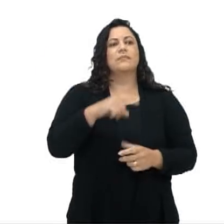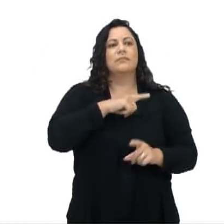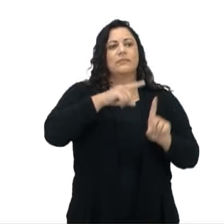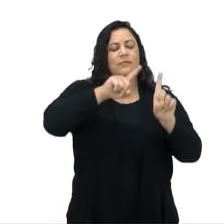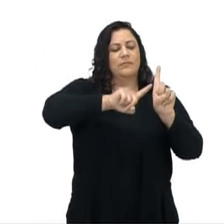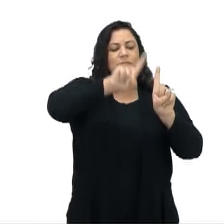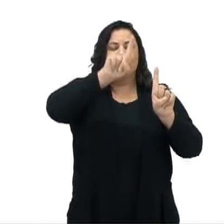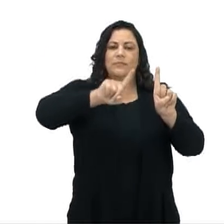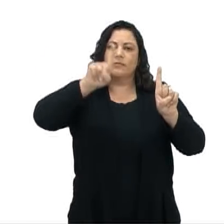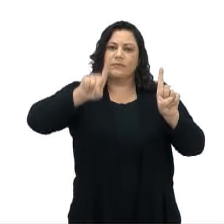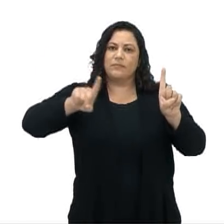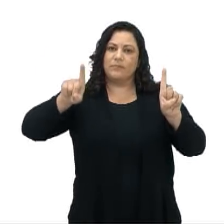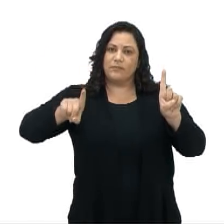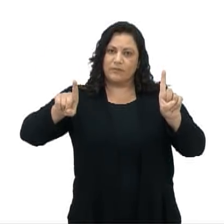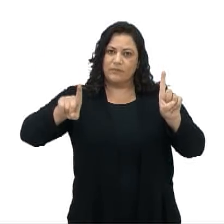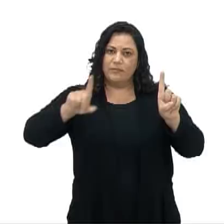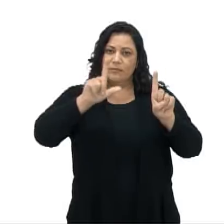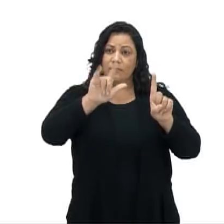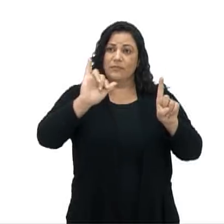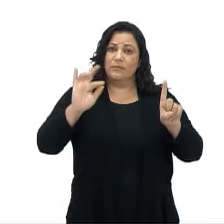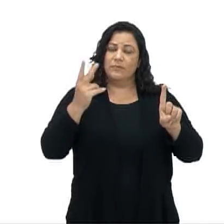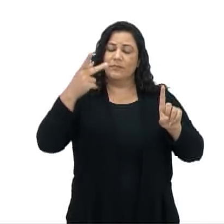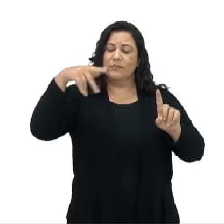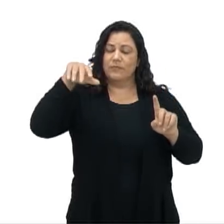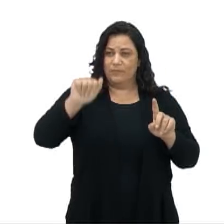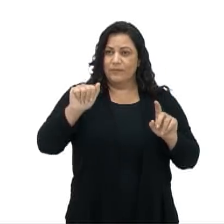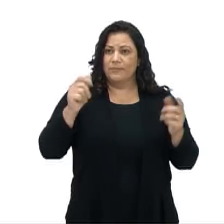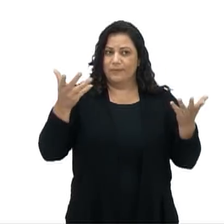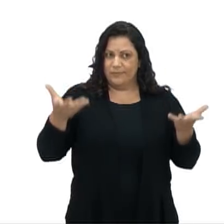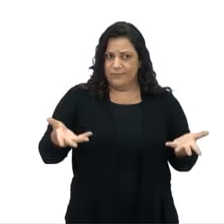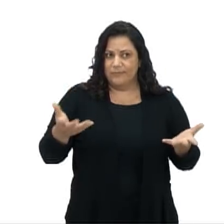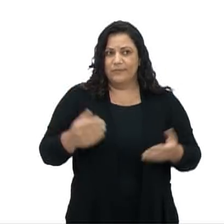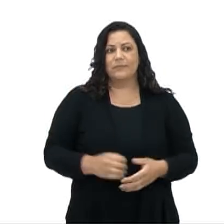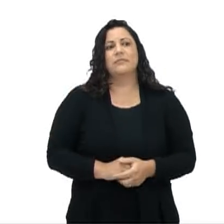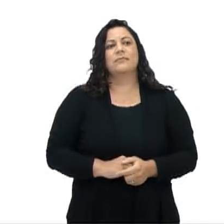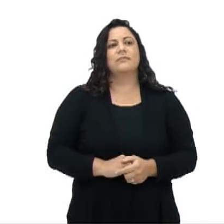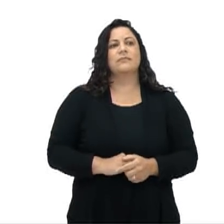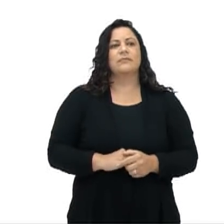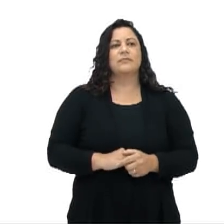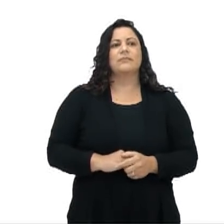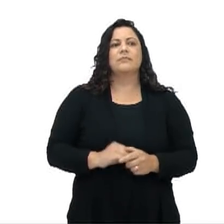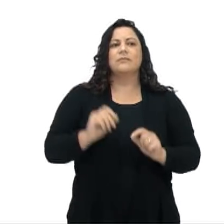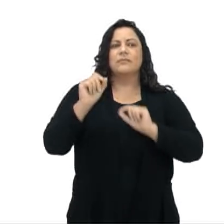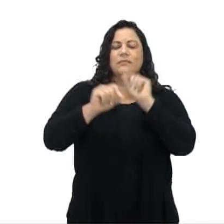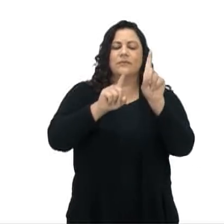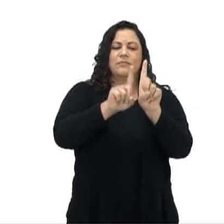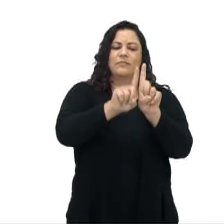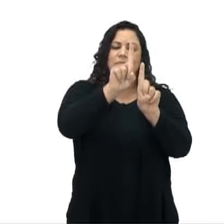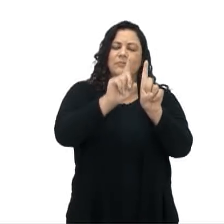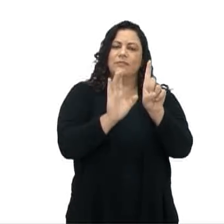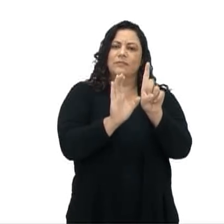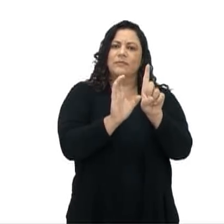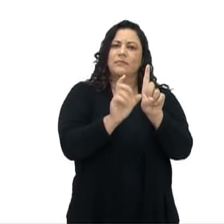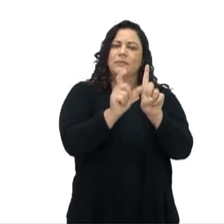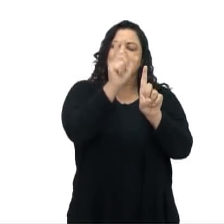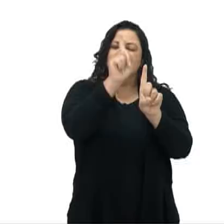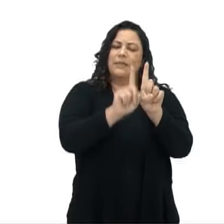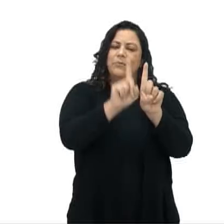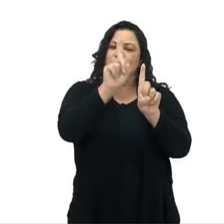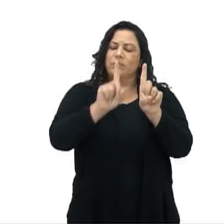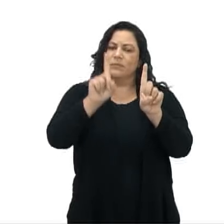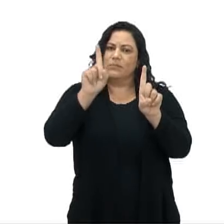de linhas, certo? Onde os valores são representados em uma linha. Aqui nós temos gráficos de colunas,